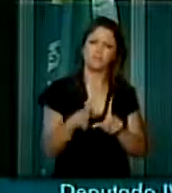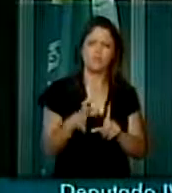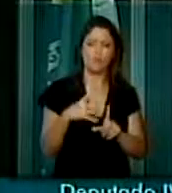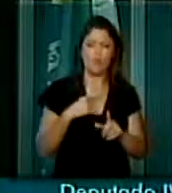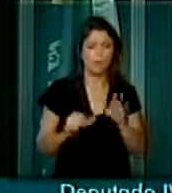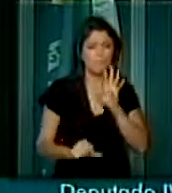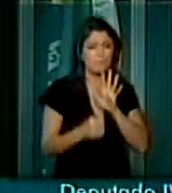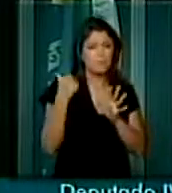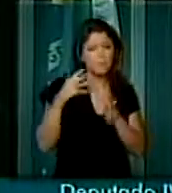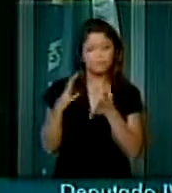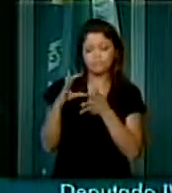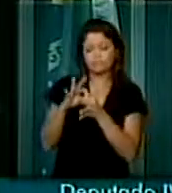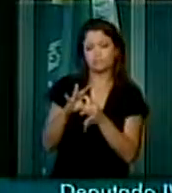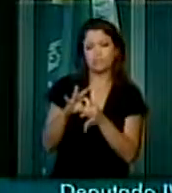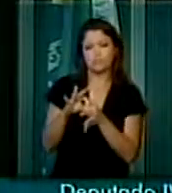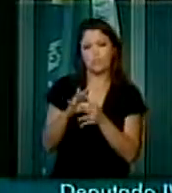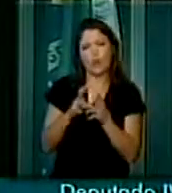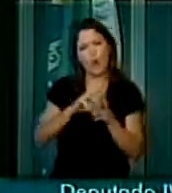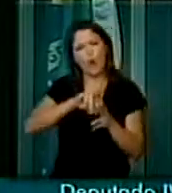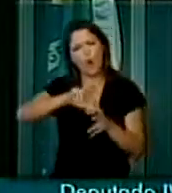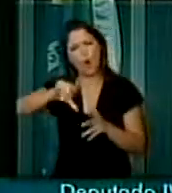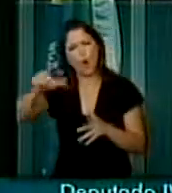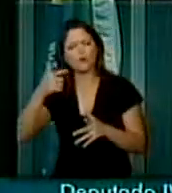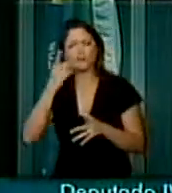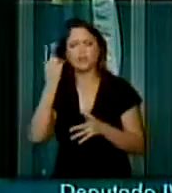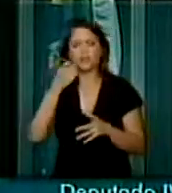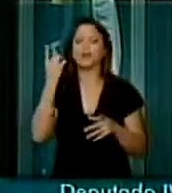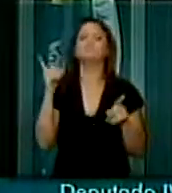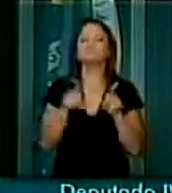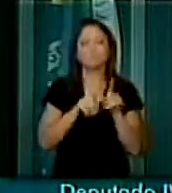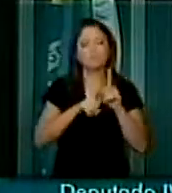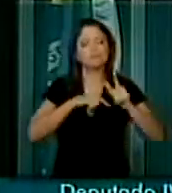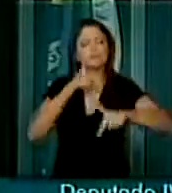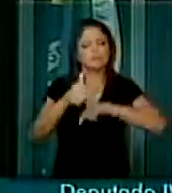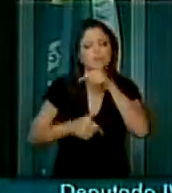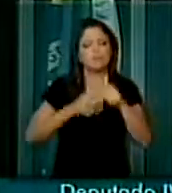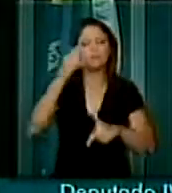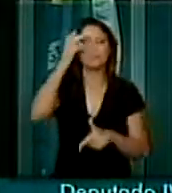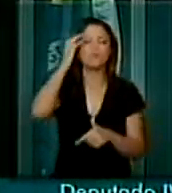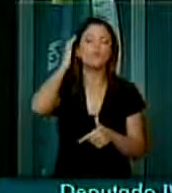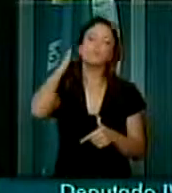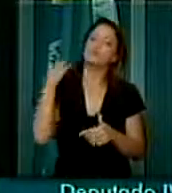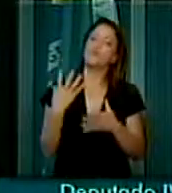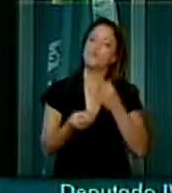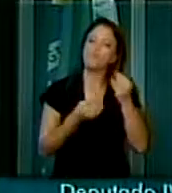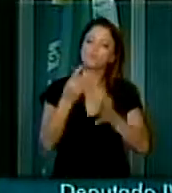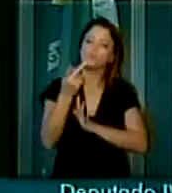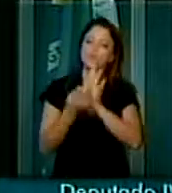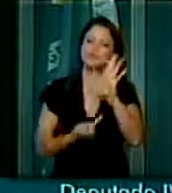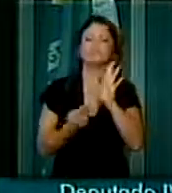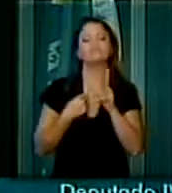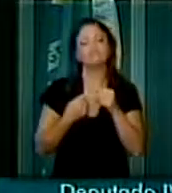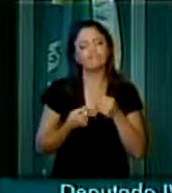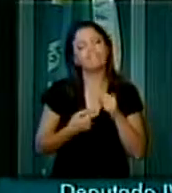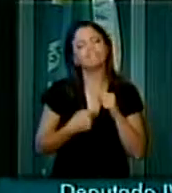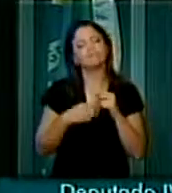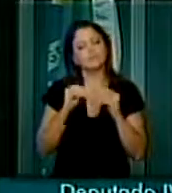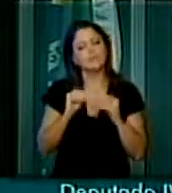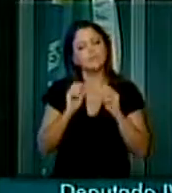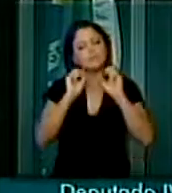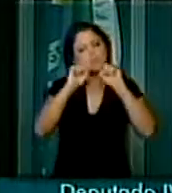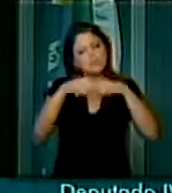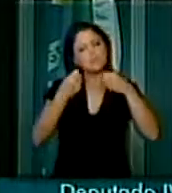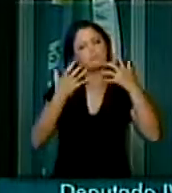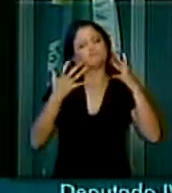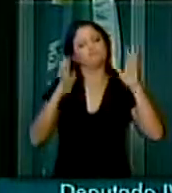do projeto e tantos outros parlamentares que trabalharam nessa questão, devemos sim prestar